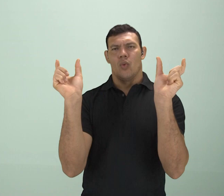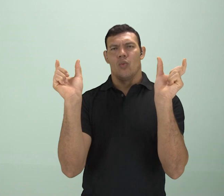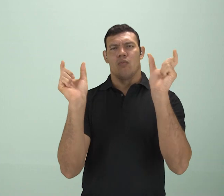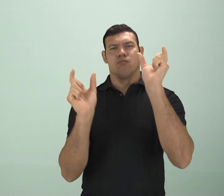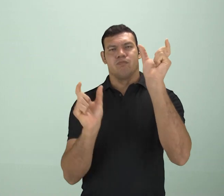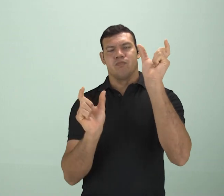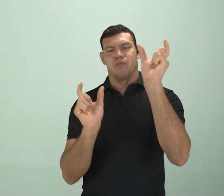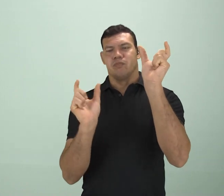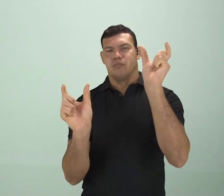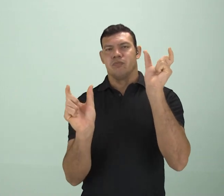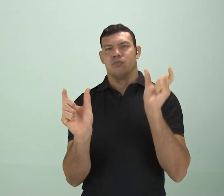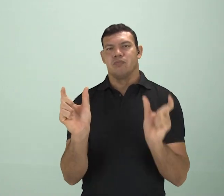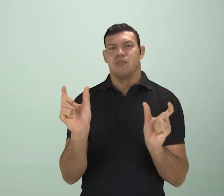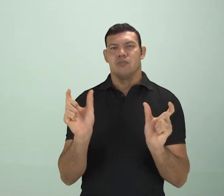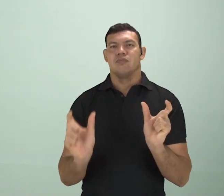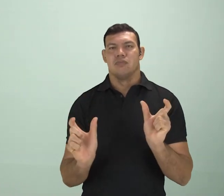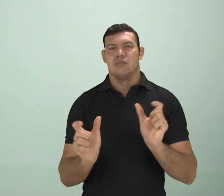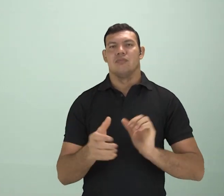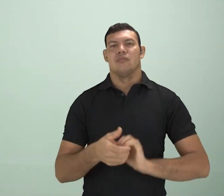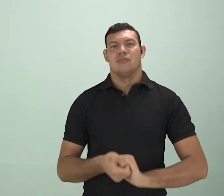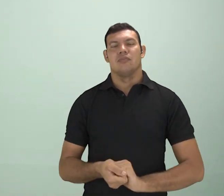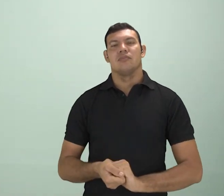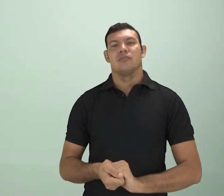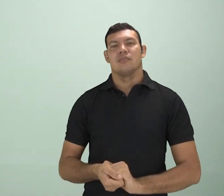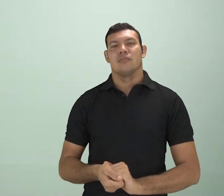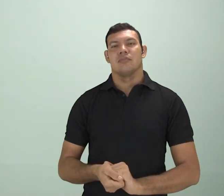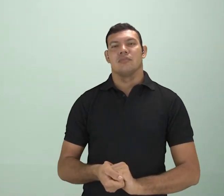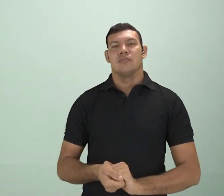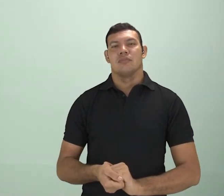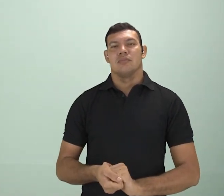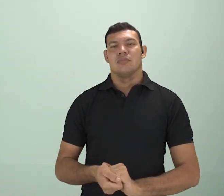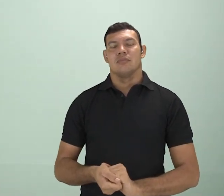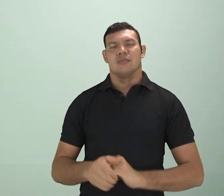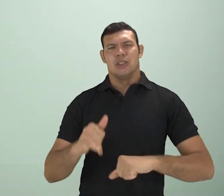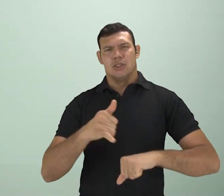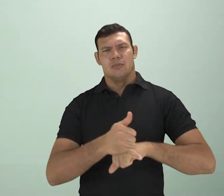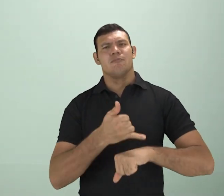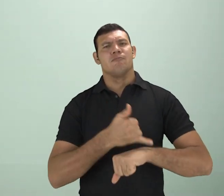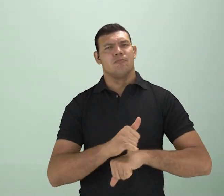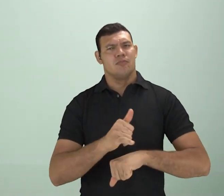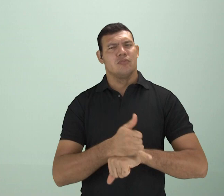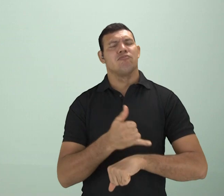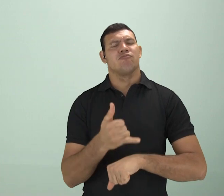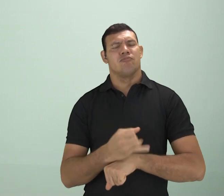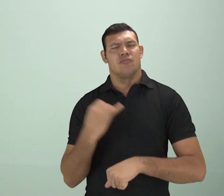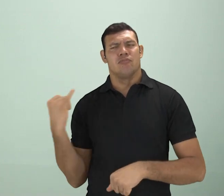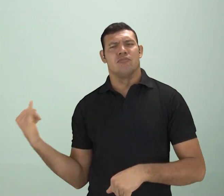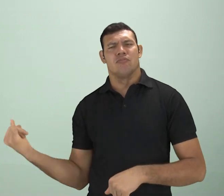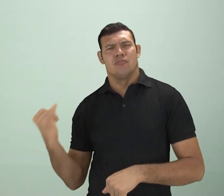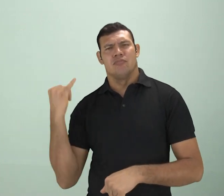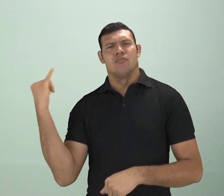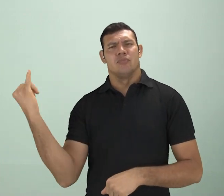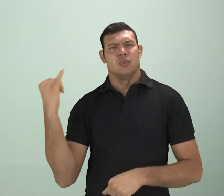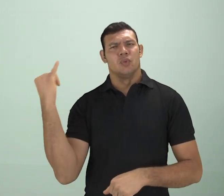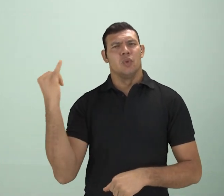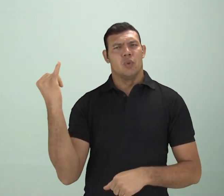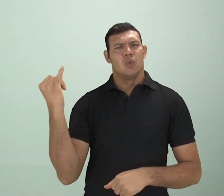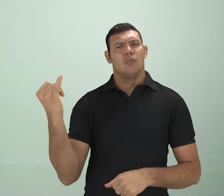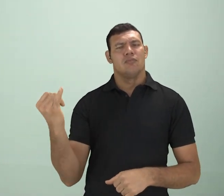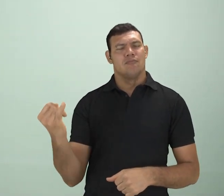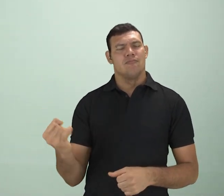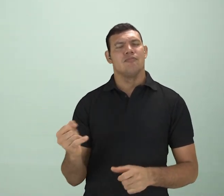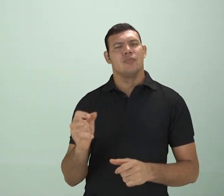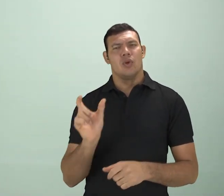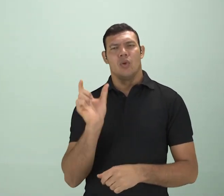o segundo para fazer então a contraposição a essa ideia. São estratégias que valem tanto para o parágrafo em